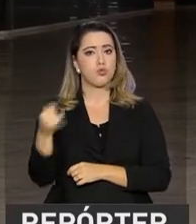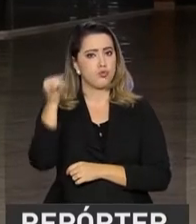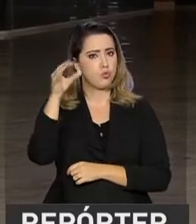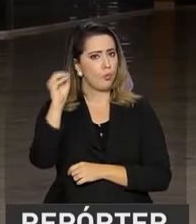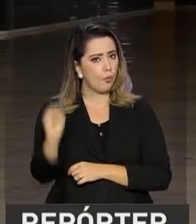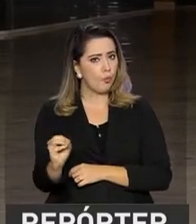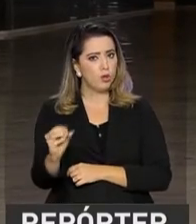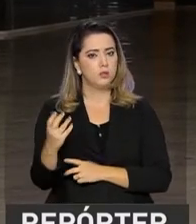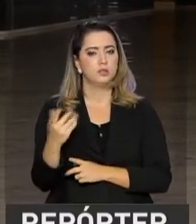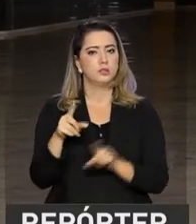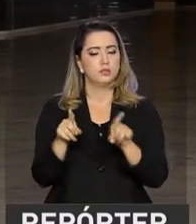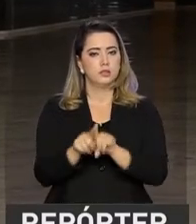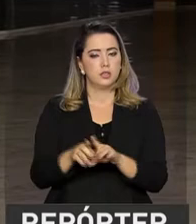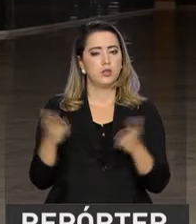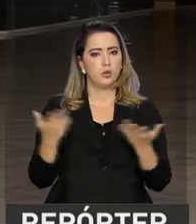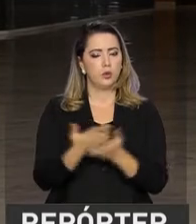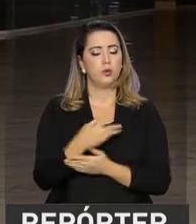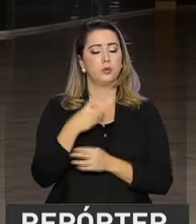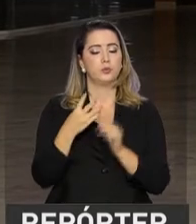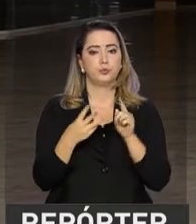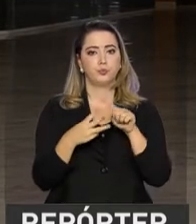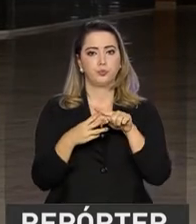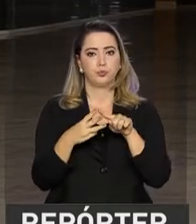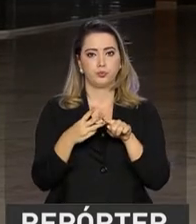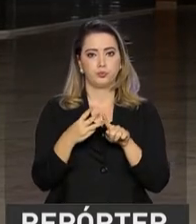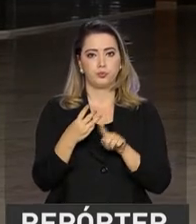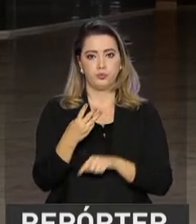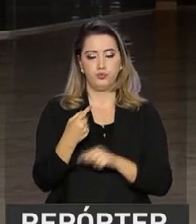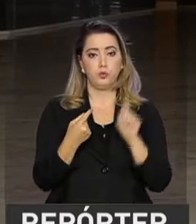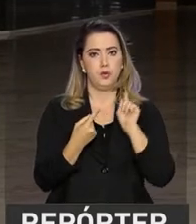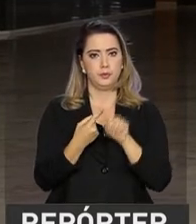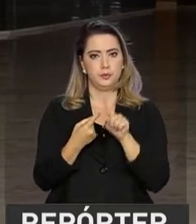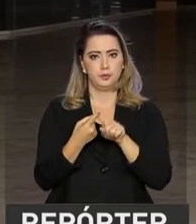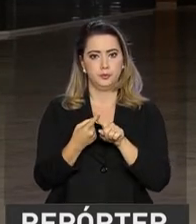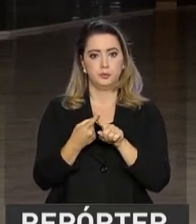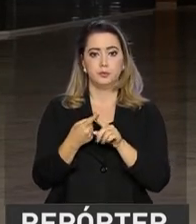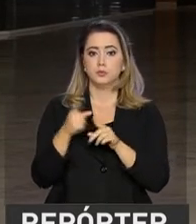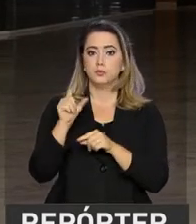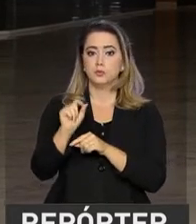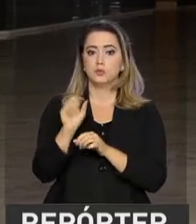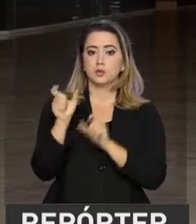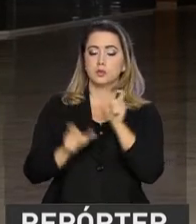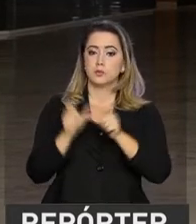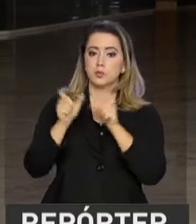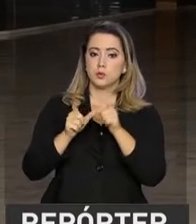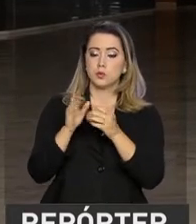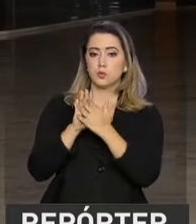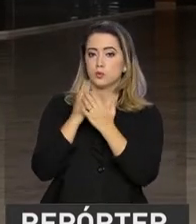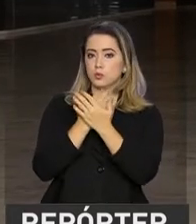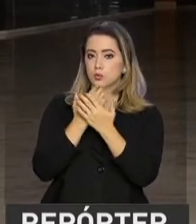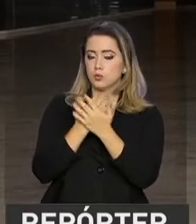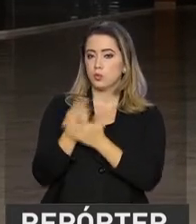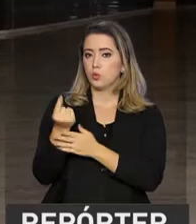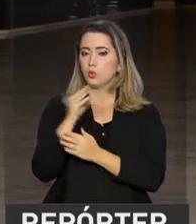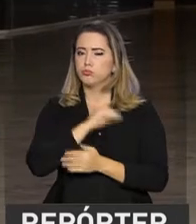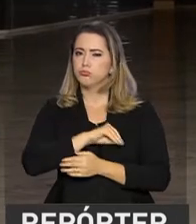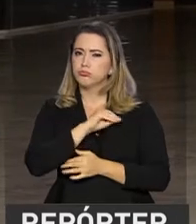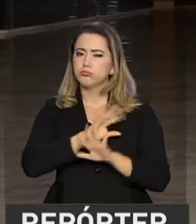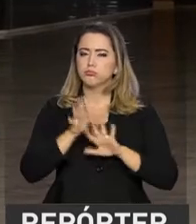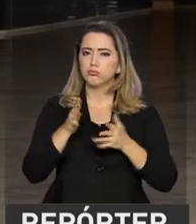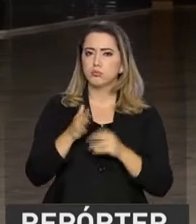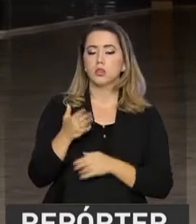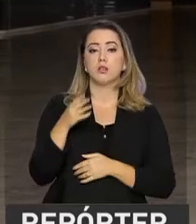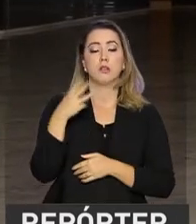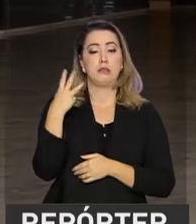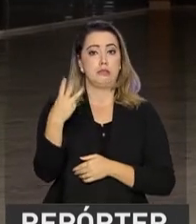financiamento estudantil vai ser dividido em três modalidades a primeira vai atender os estudantes com renda per capita mensal familiar de